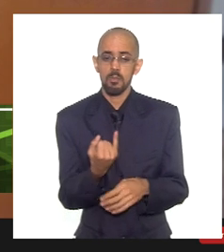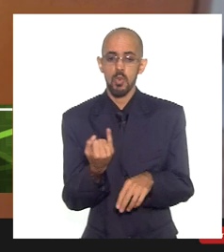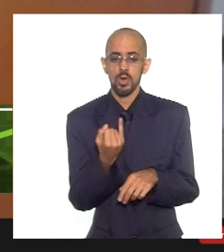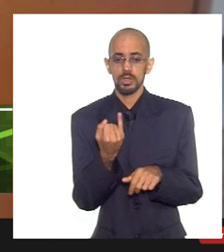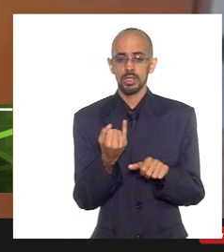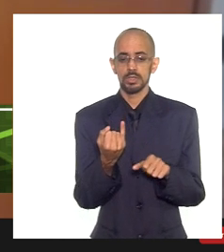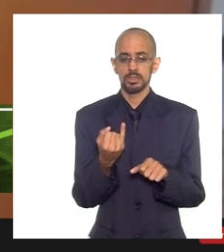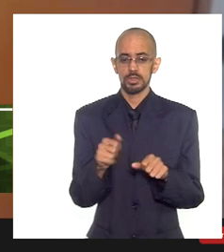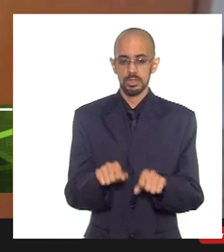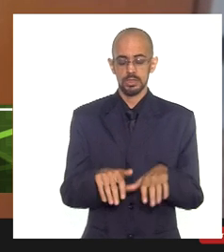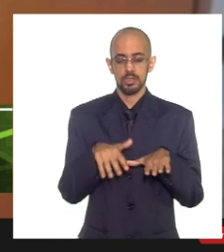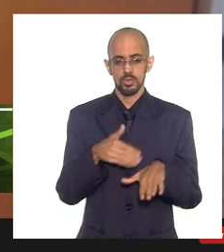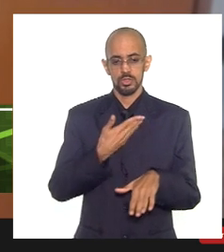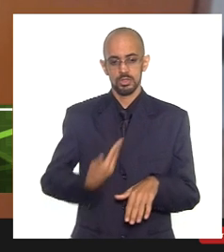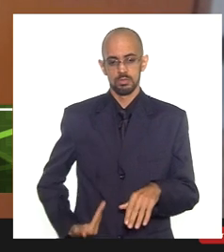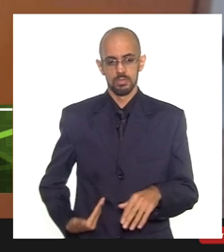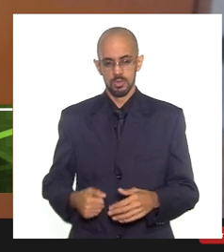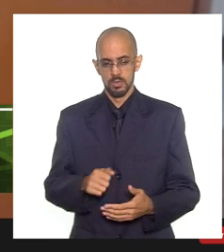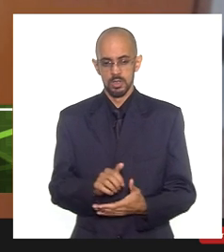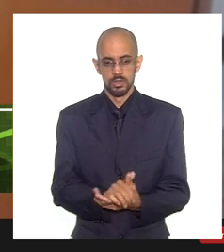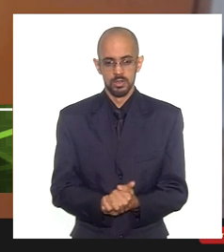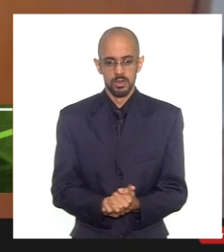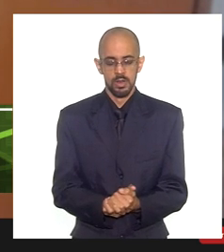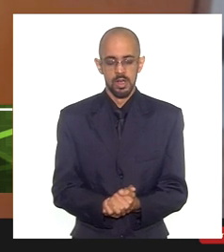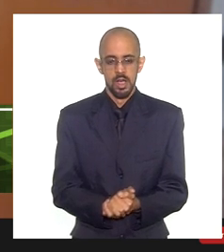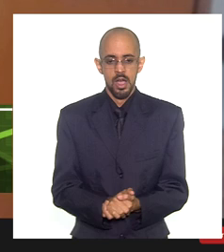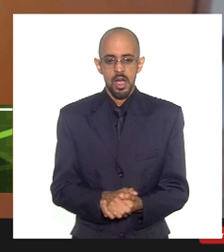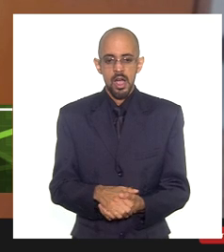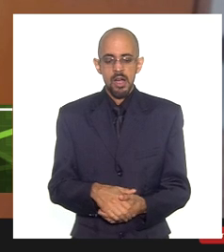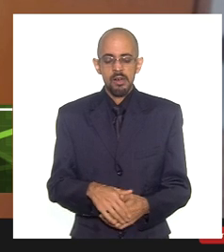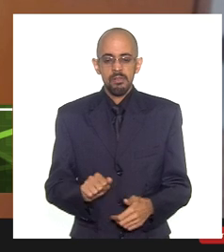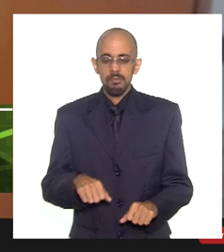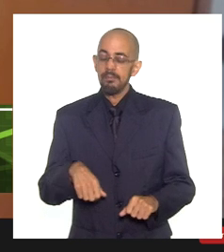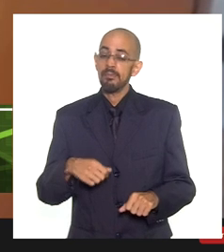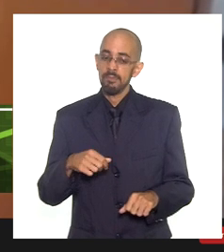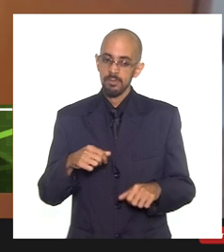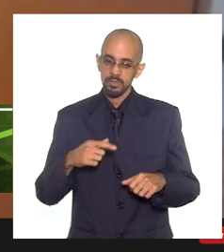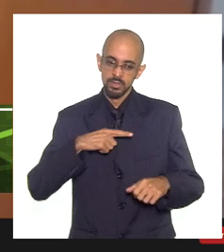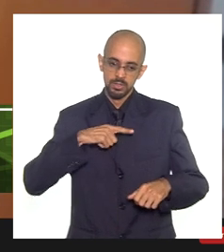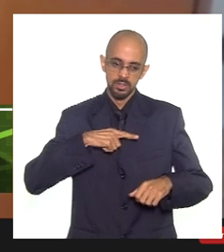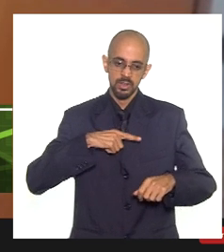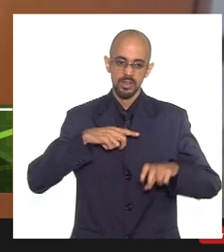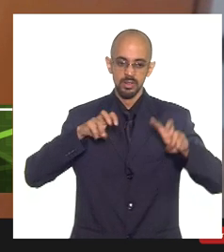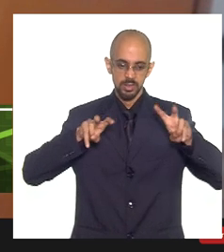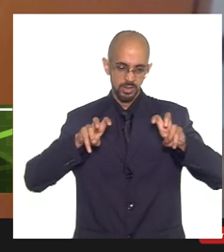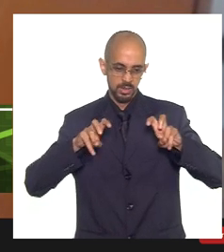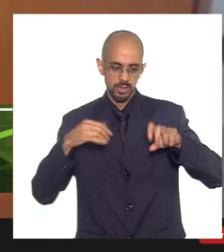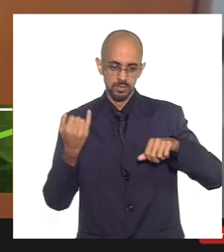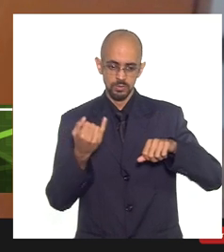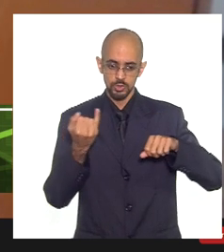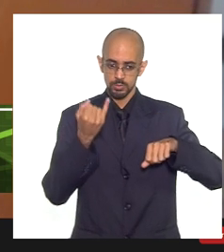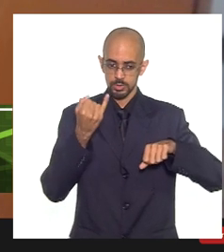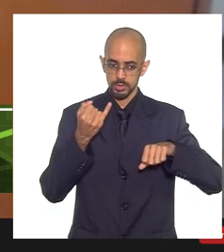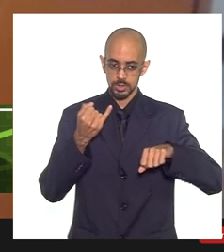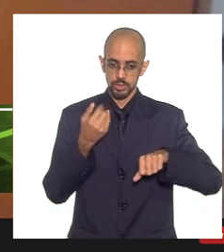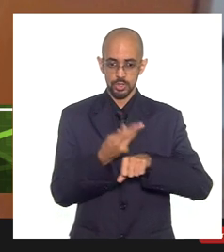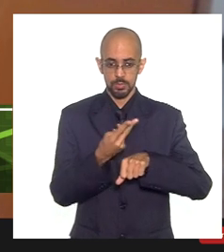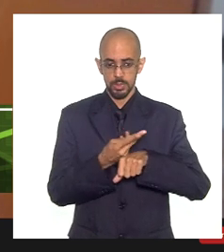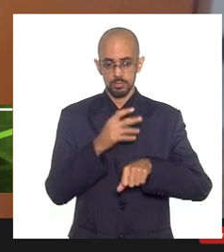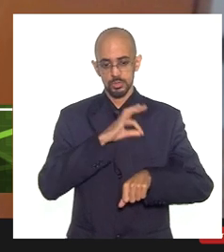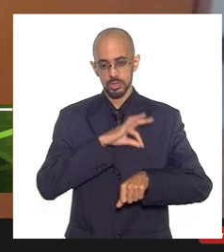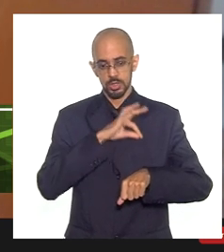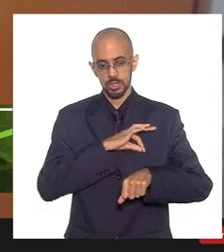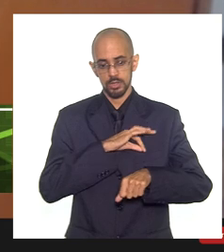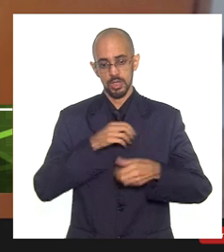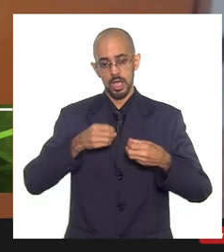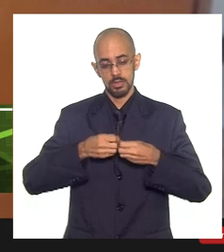audiências públicas notadamente nos temas já sinalizados aqui os do décimo das perdas salariais da dedicação